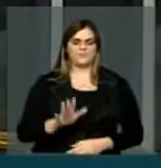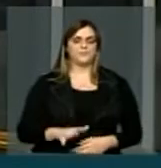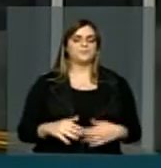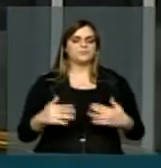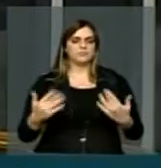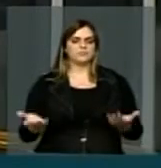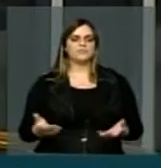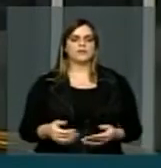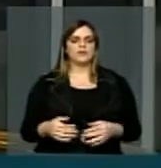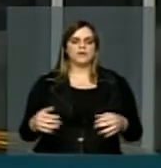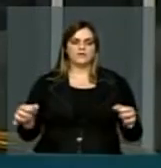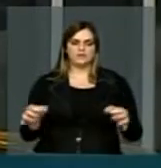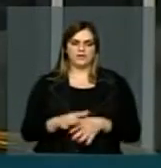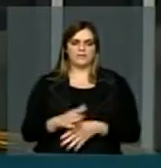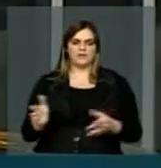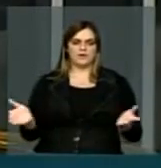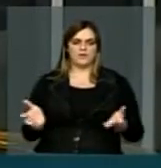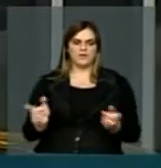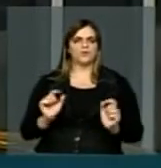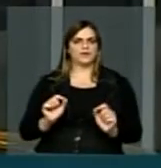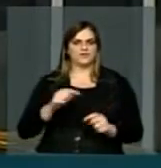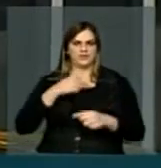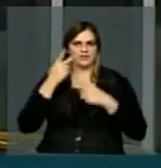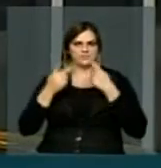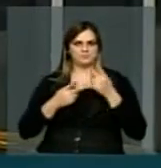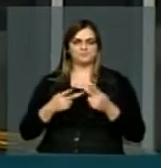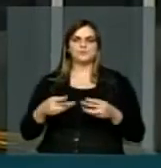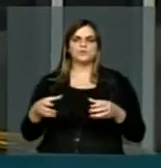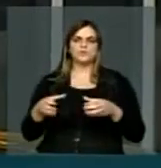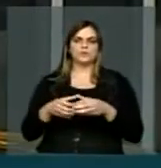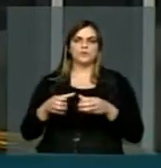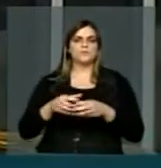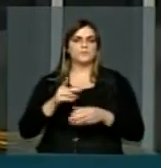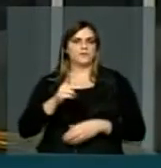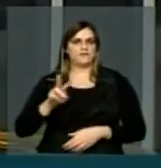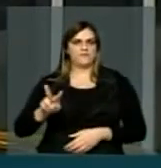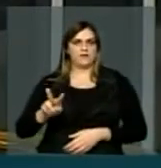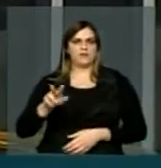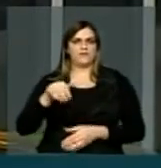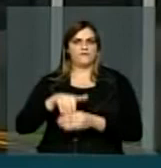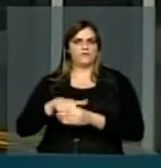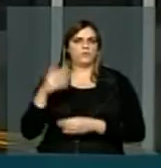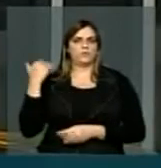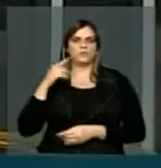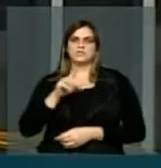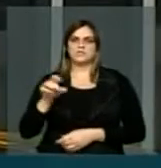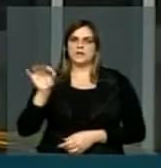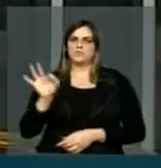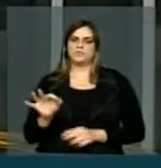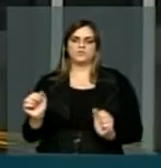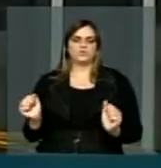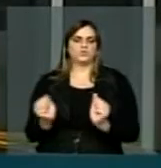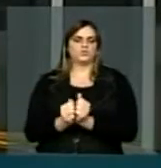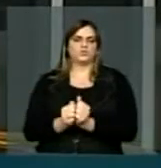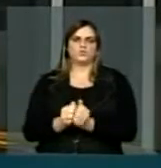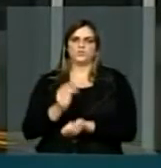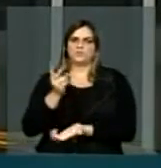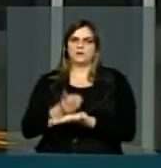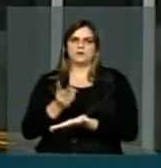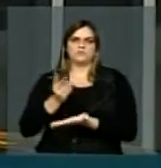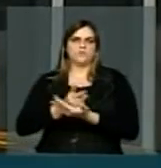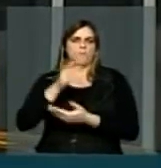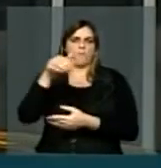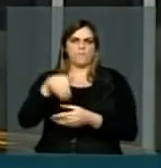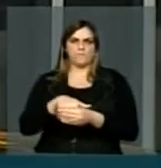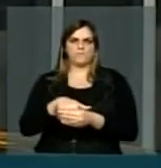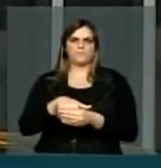isso eu concluo agora, senhor presidente, apenas dizendo que a bancada do Partido Verde votou unânime, votou junta, votou em bloco.